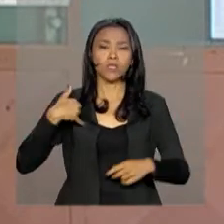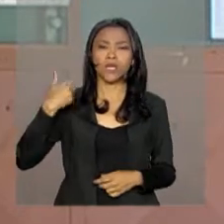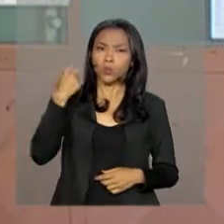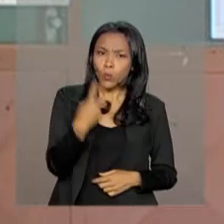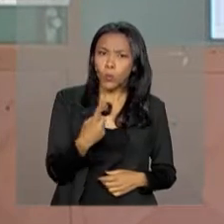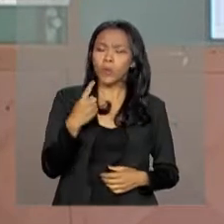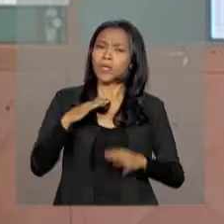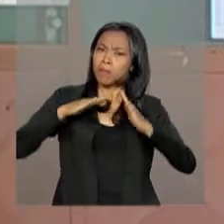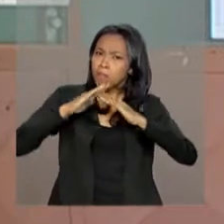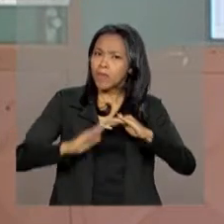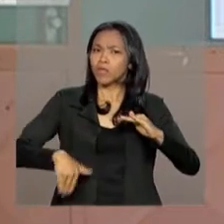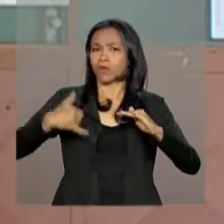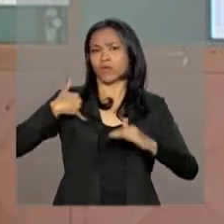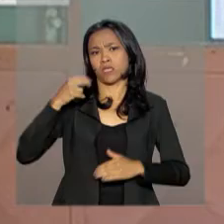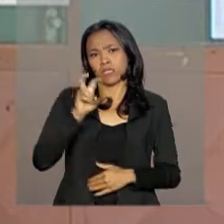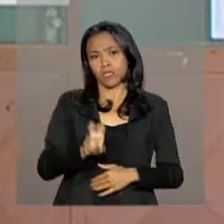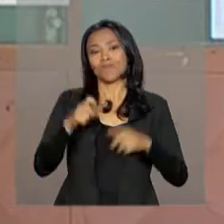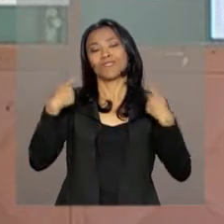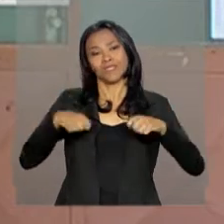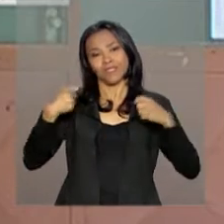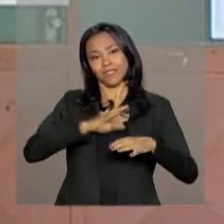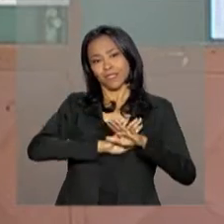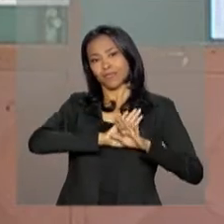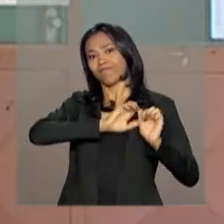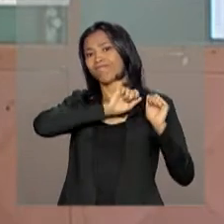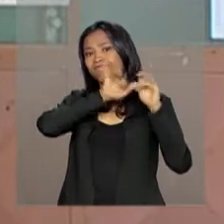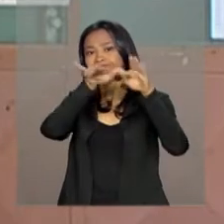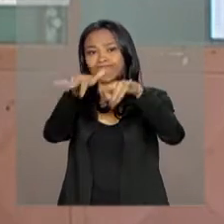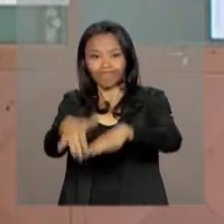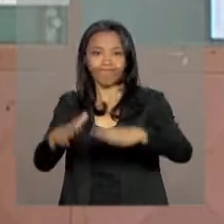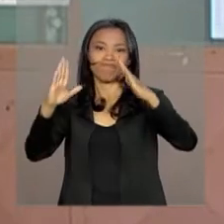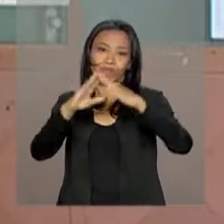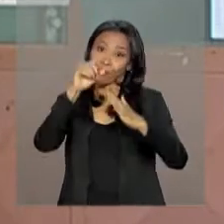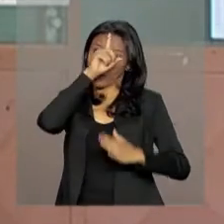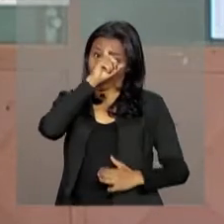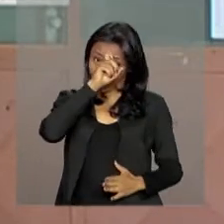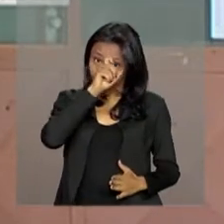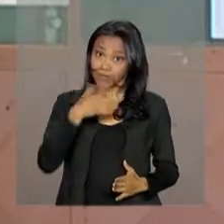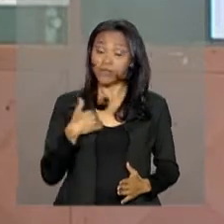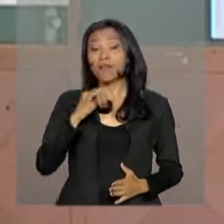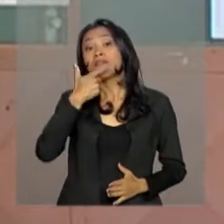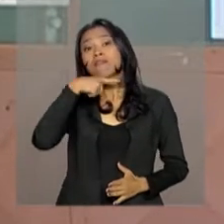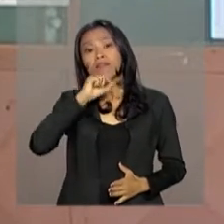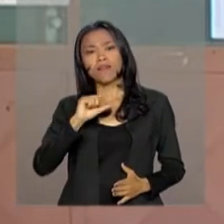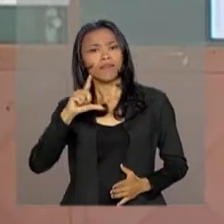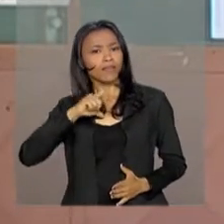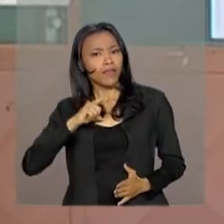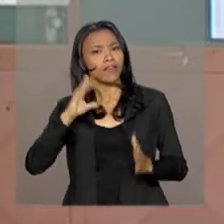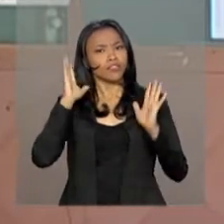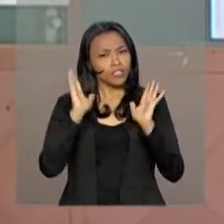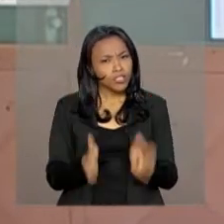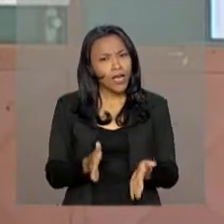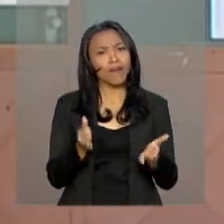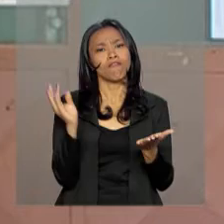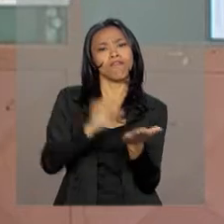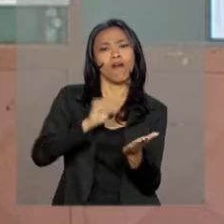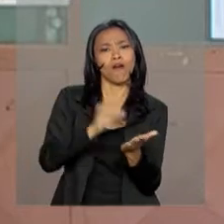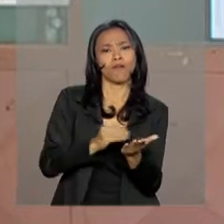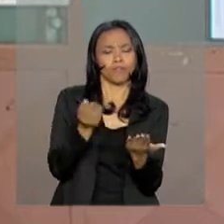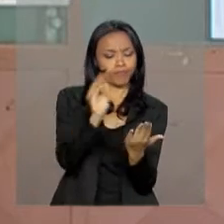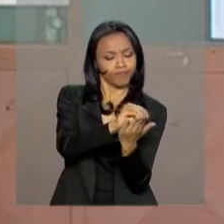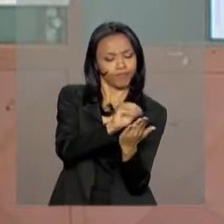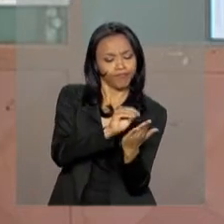cinco anos de idade devem comparecer aos postos de saúde quem estiver com esquema vacinal incompleto